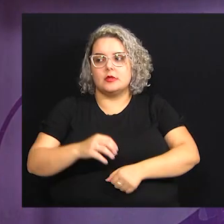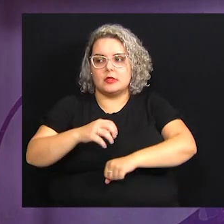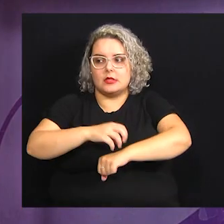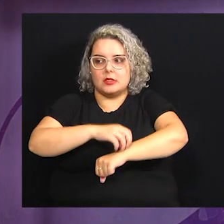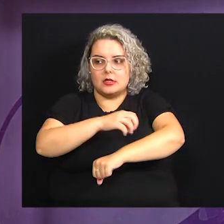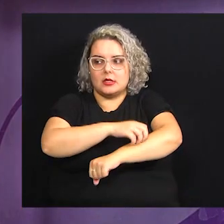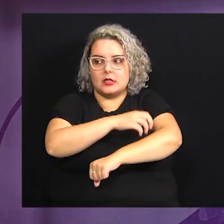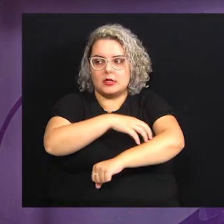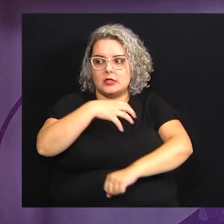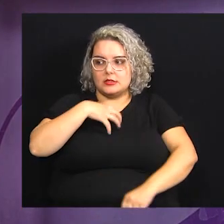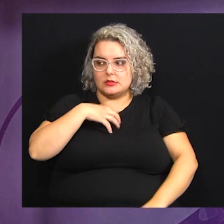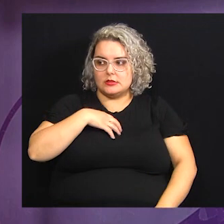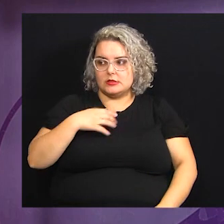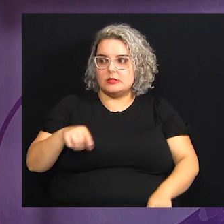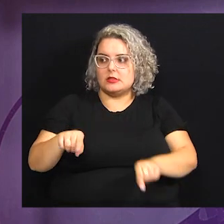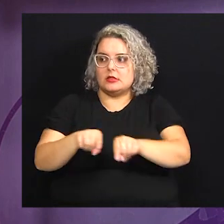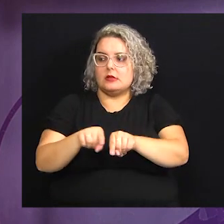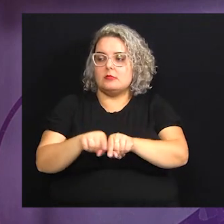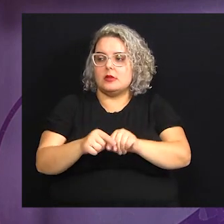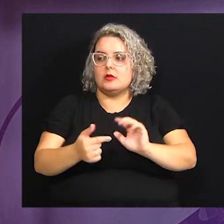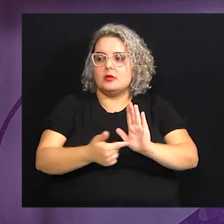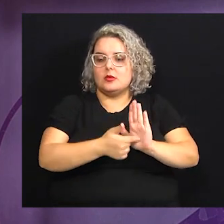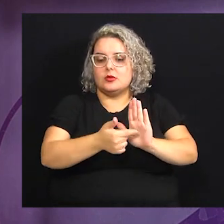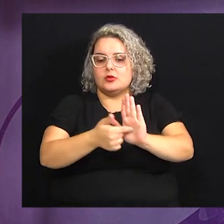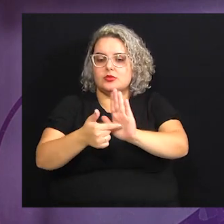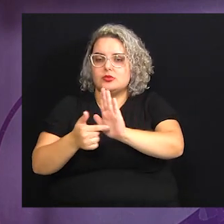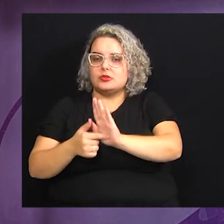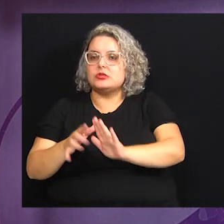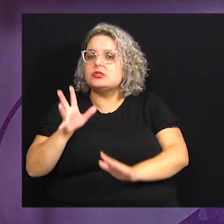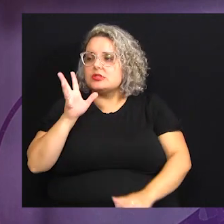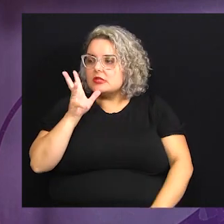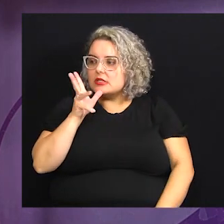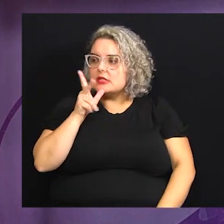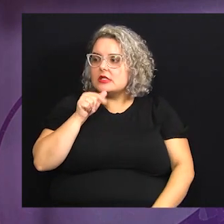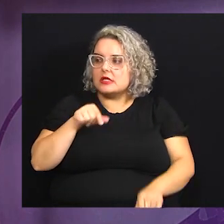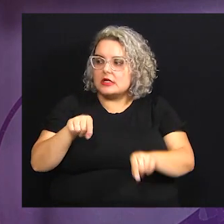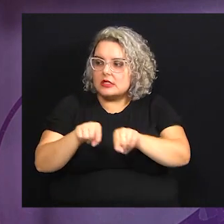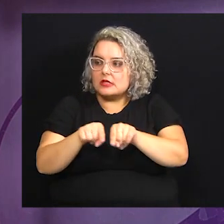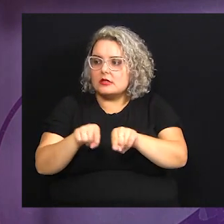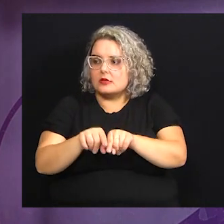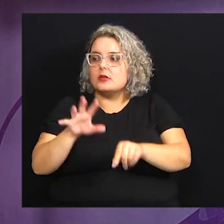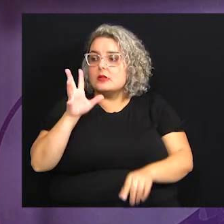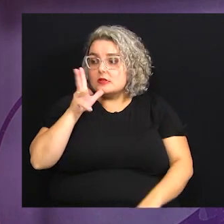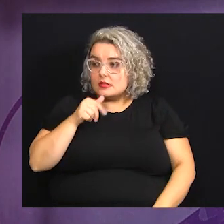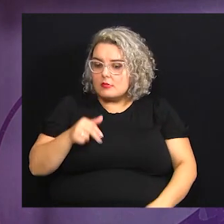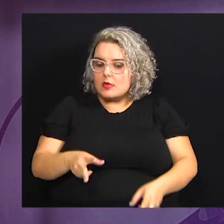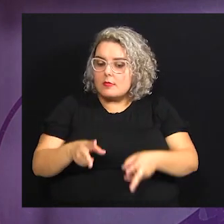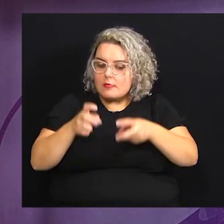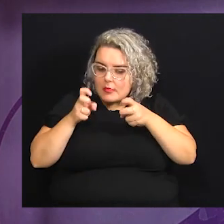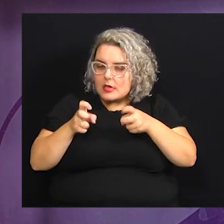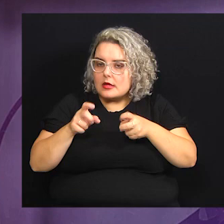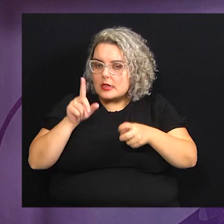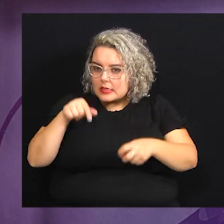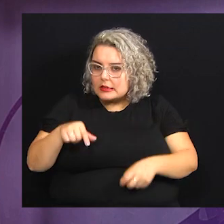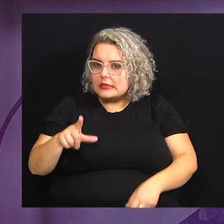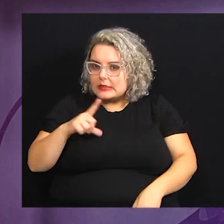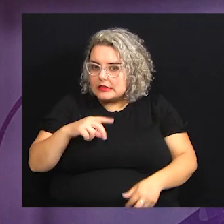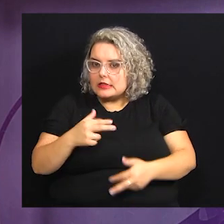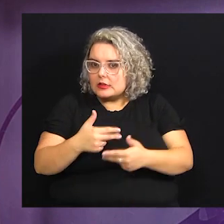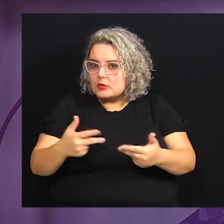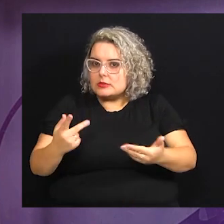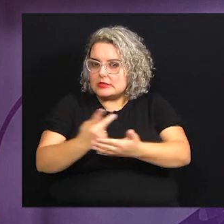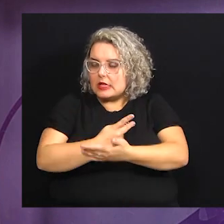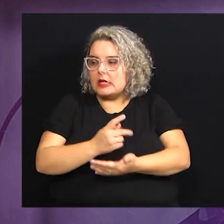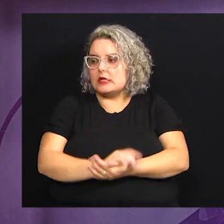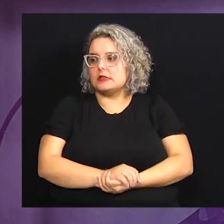essas manchinhas, esses sintomas também vão aparecendo assim de forma lentamente? A demora para a pessoa perceber que tem